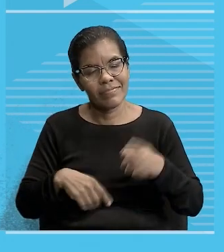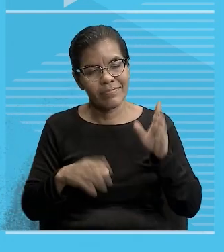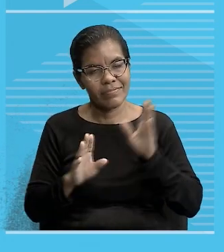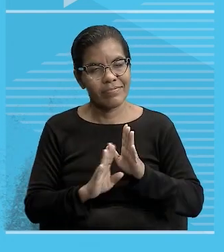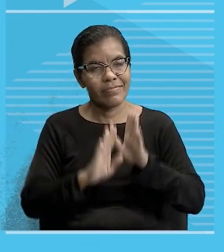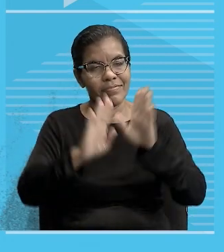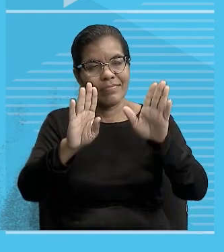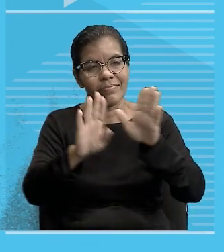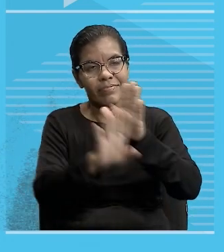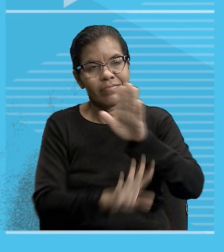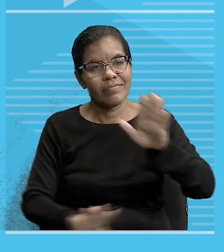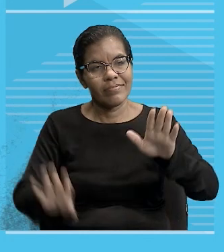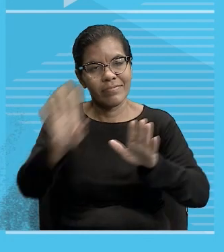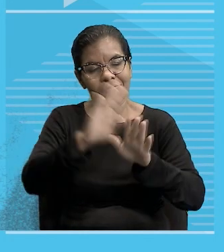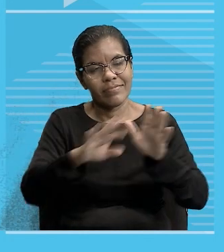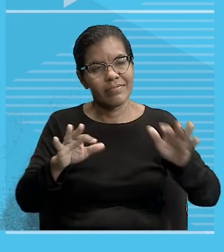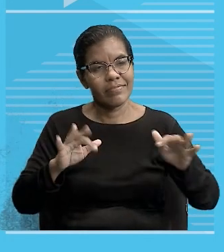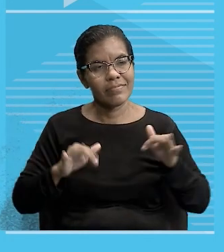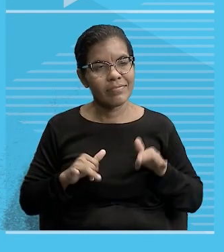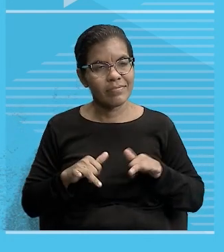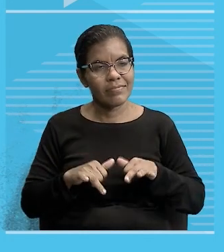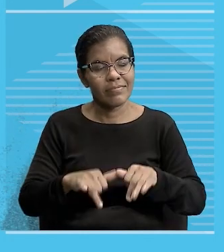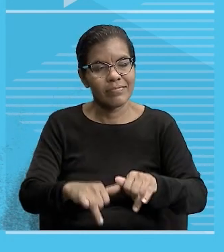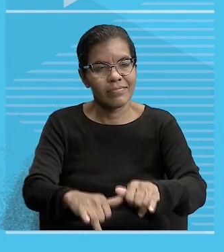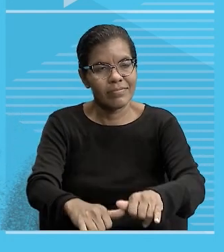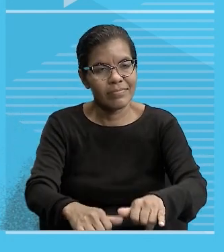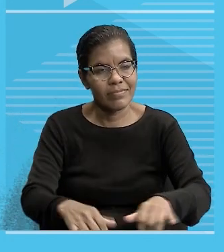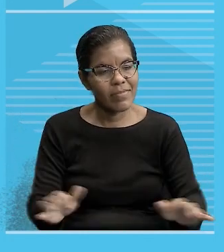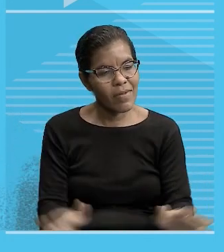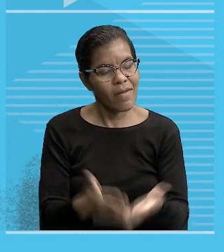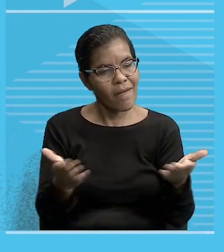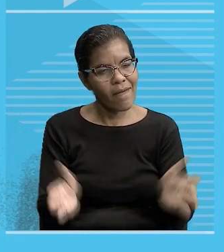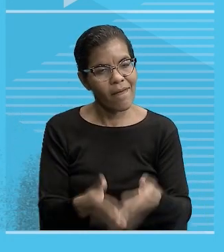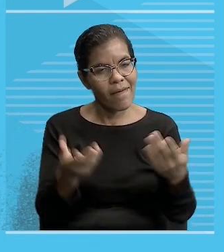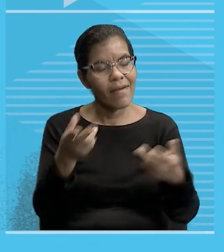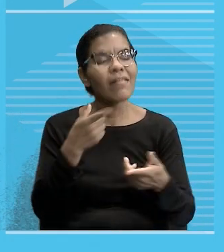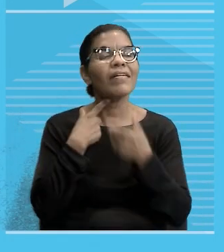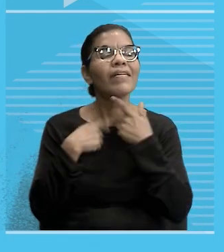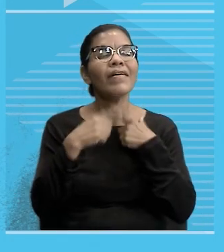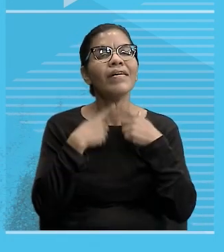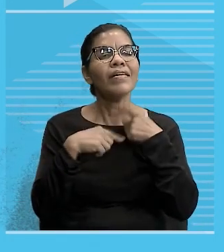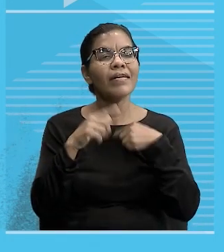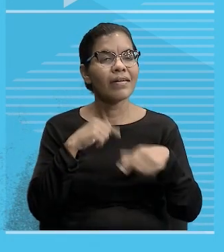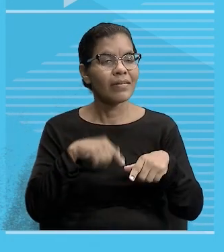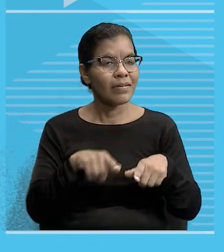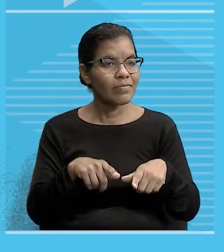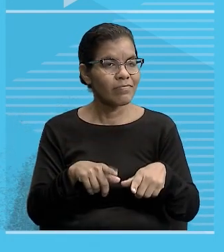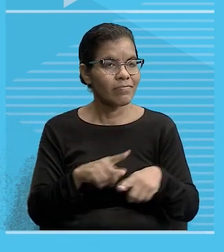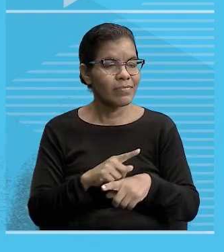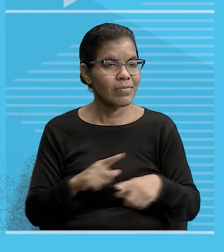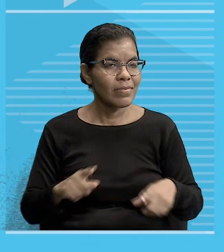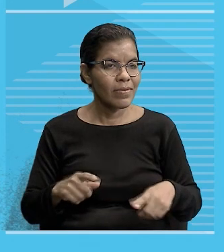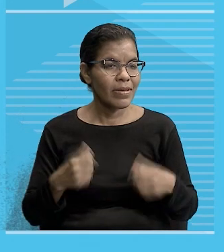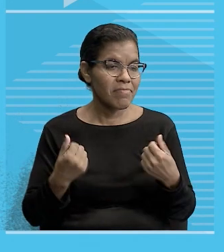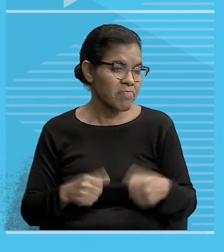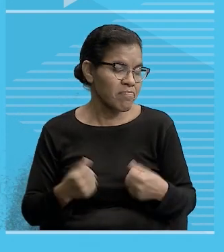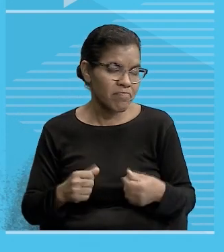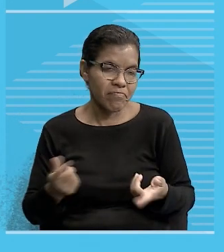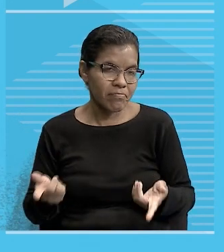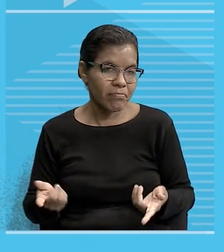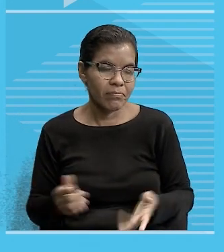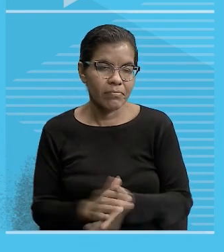no supermercado que vai estimular o desejo dela não é a necessidade dela